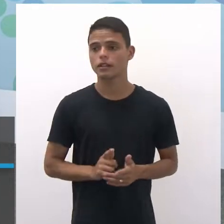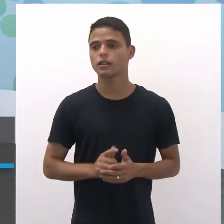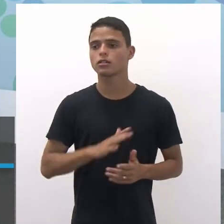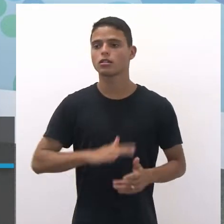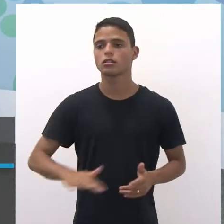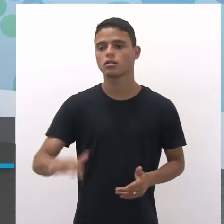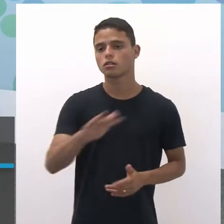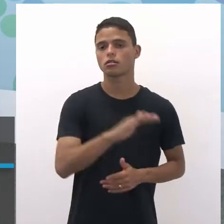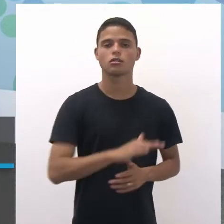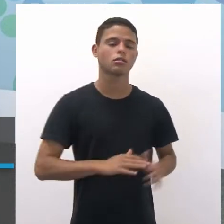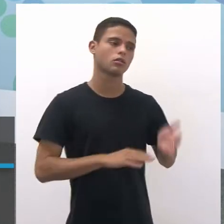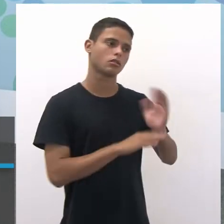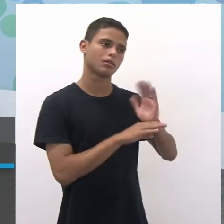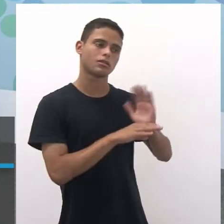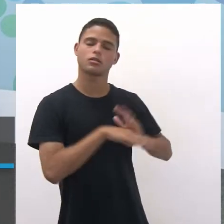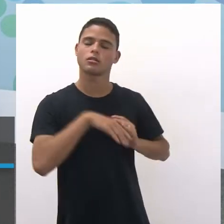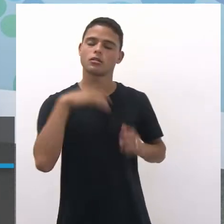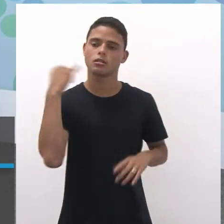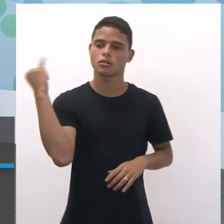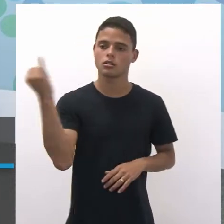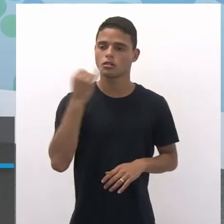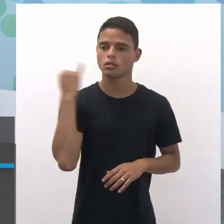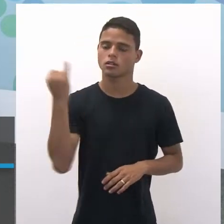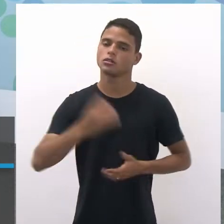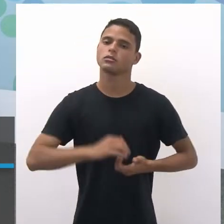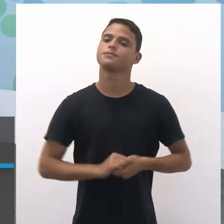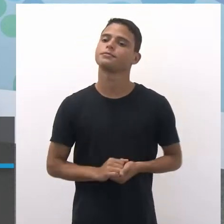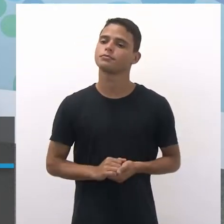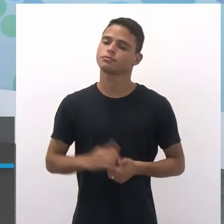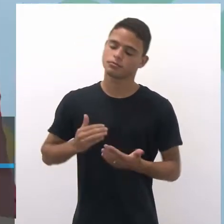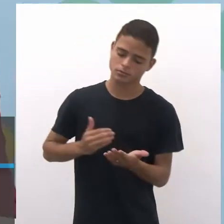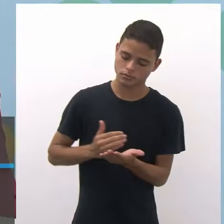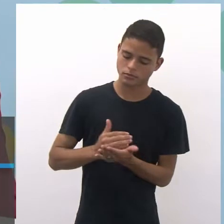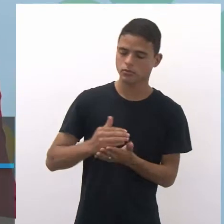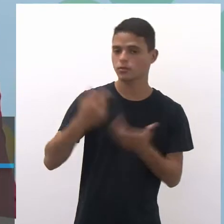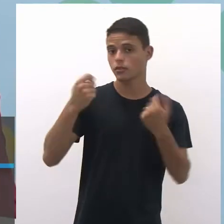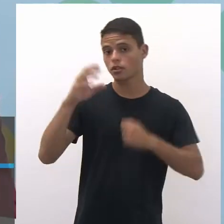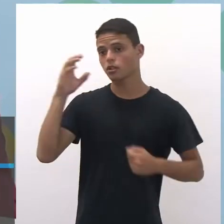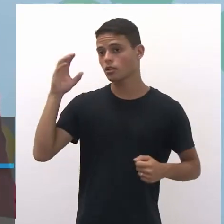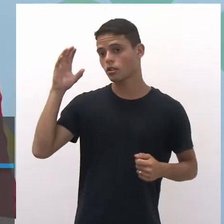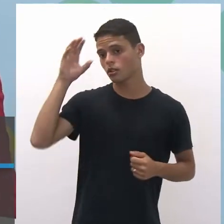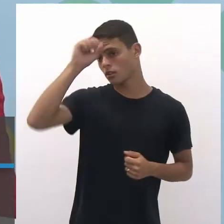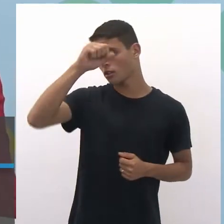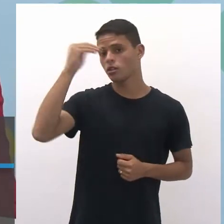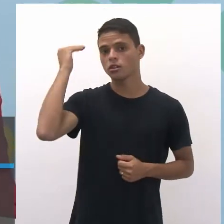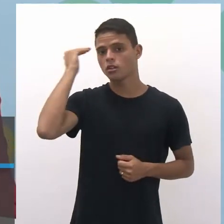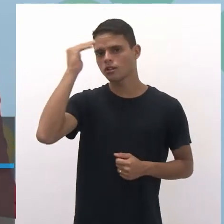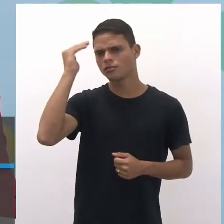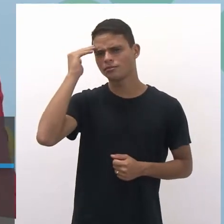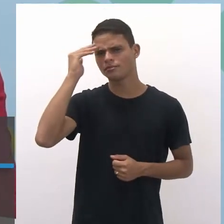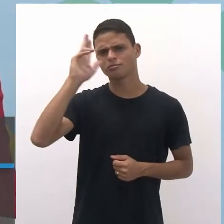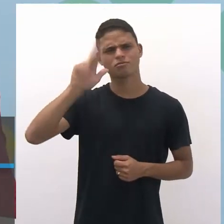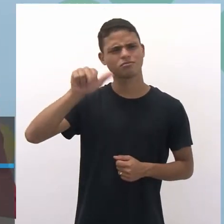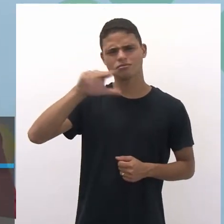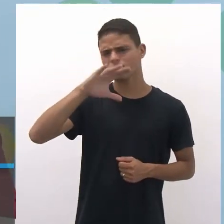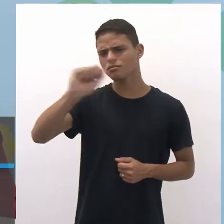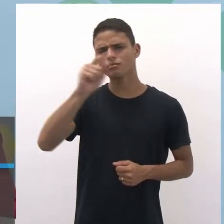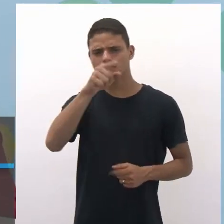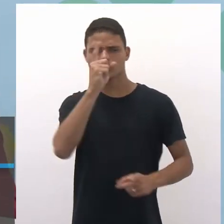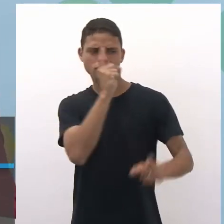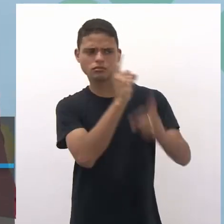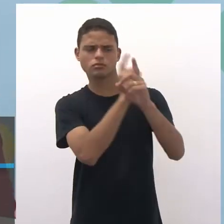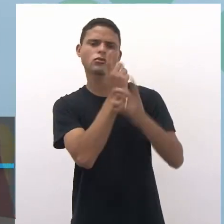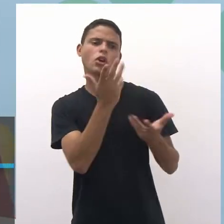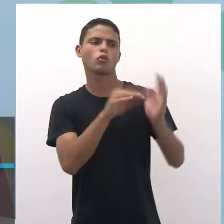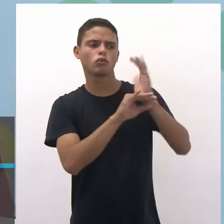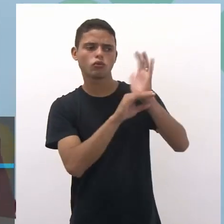é importantíssimo. A gente tem que já, no ponto de partida, entendemos que nenhum vídeo, nenhum filme, nenhum